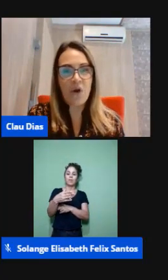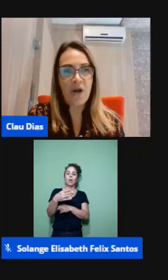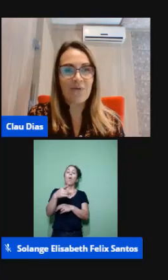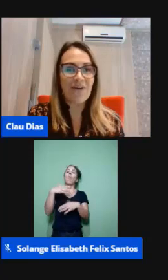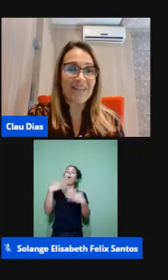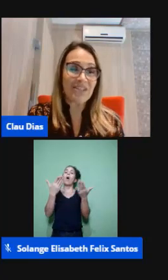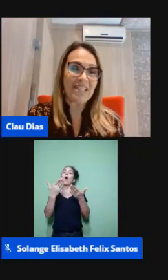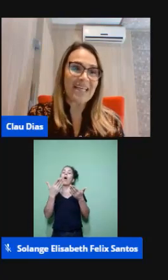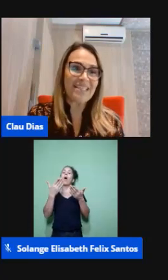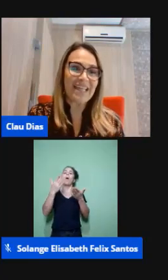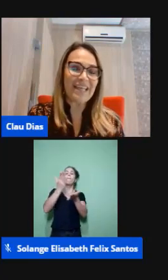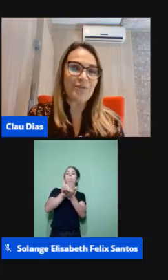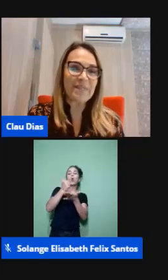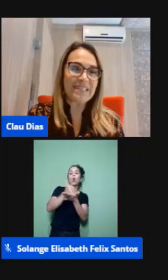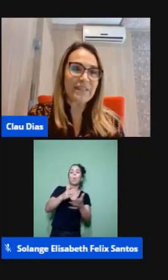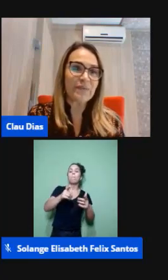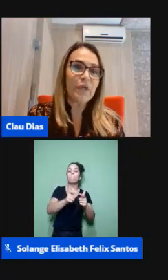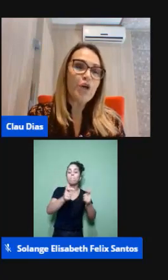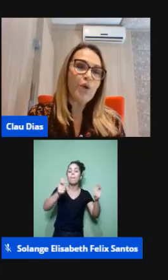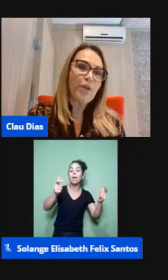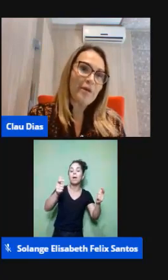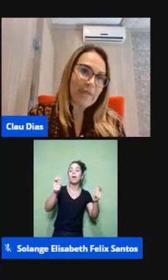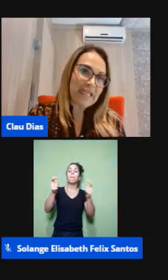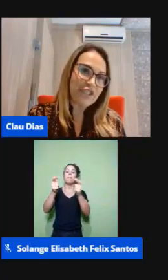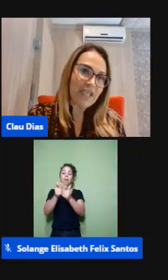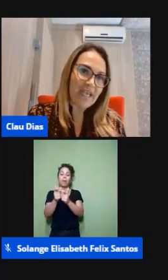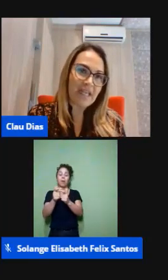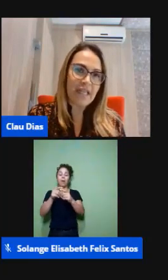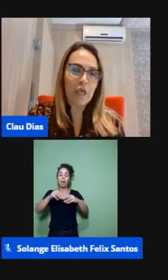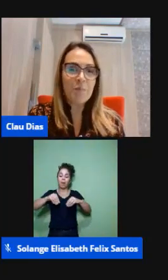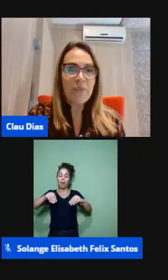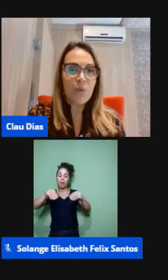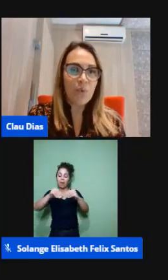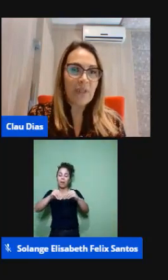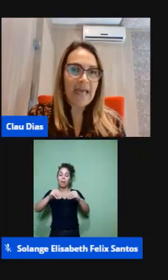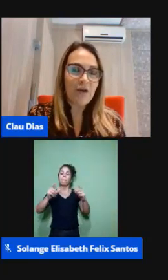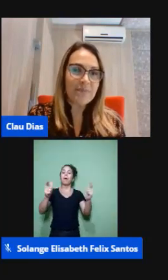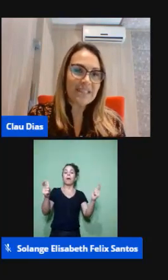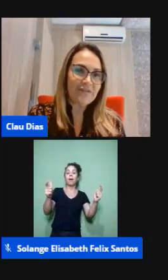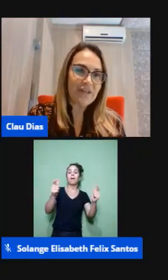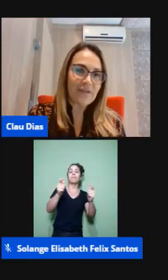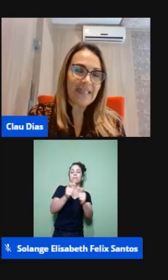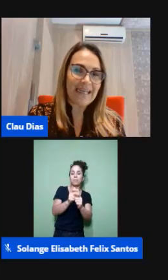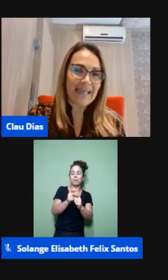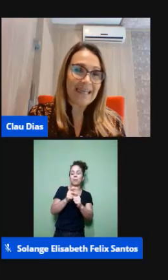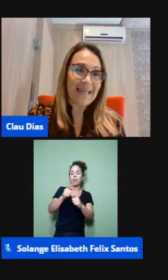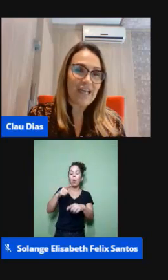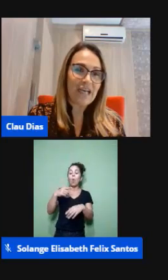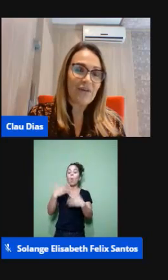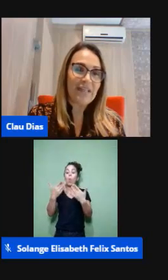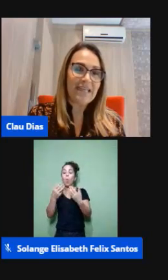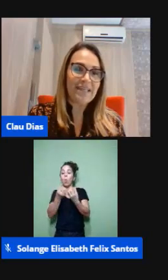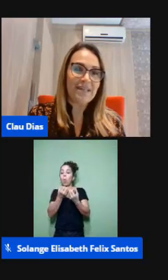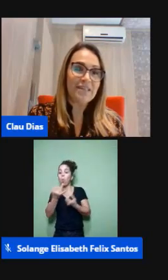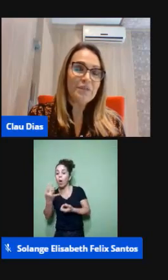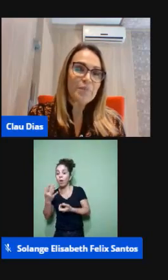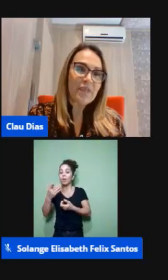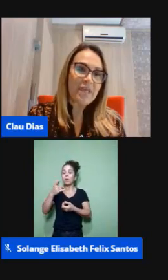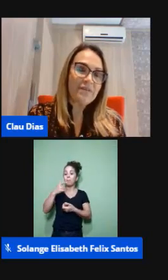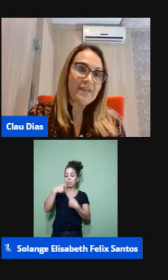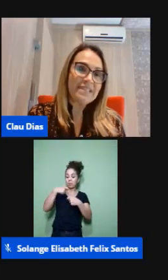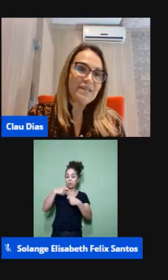que é menor, qual que é a quantidade de areia que eu preciso colocar para encher, né? O colega observando ali a